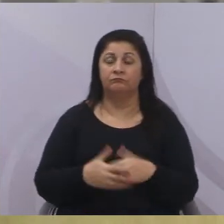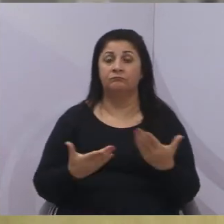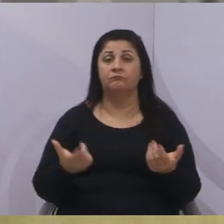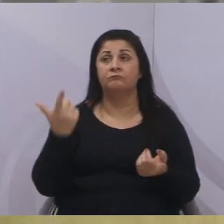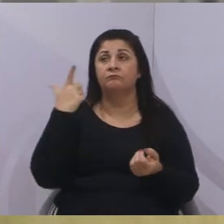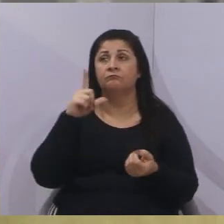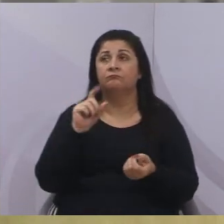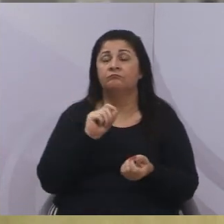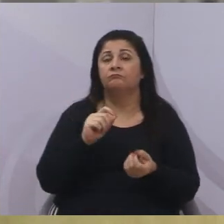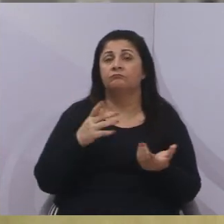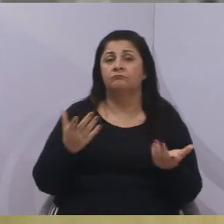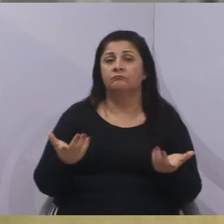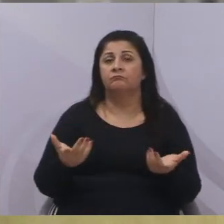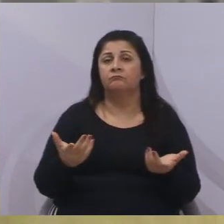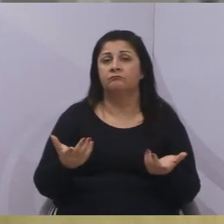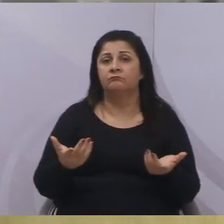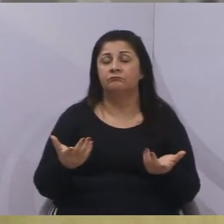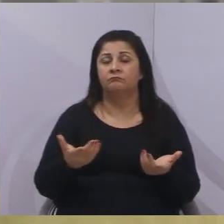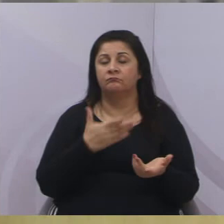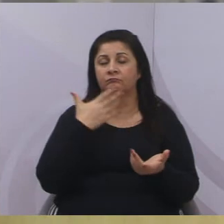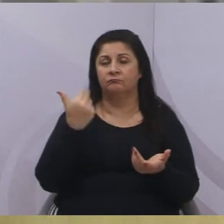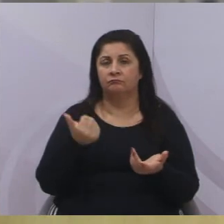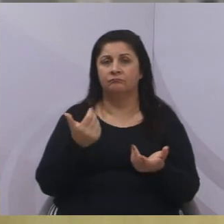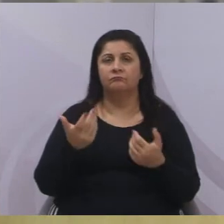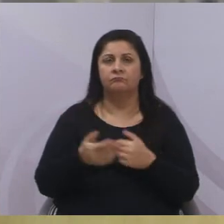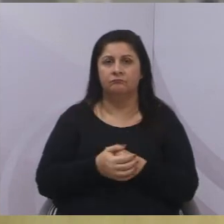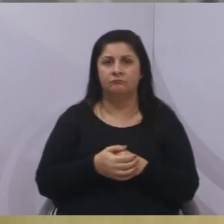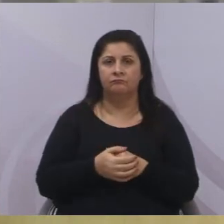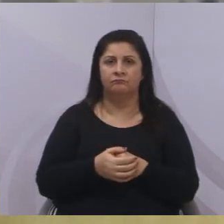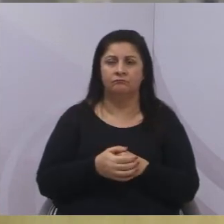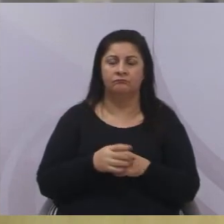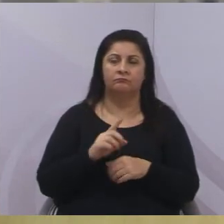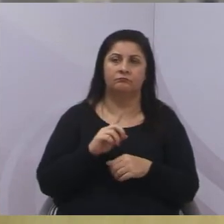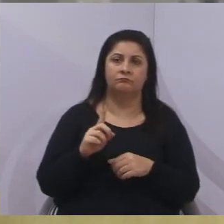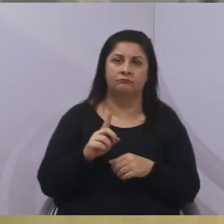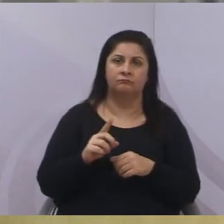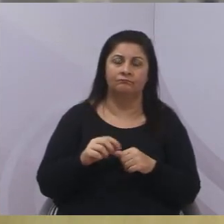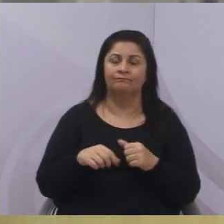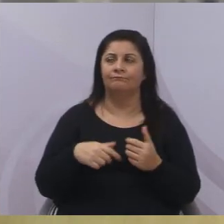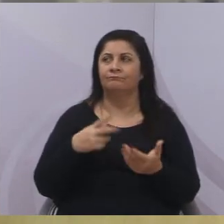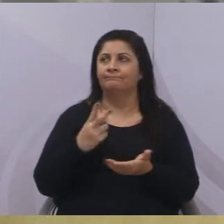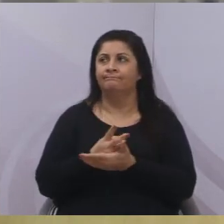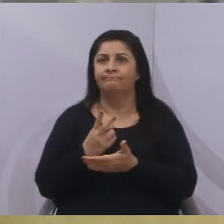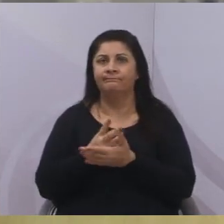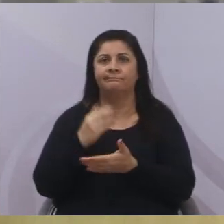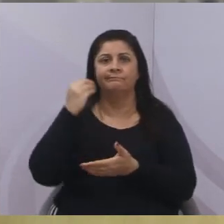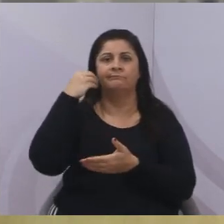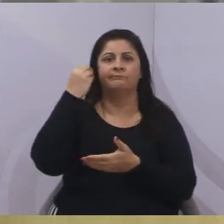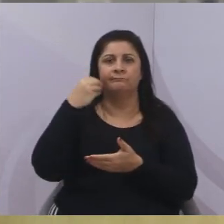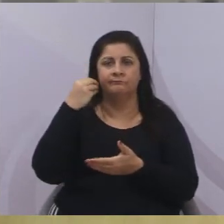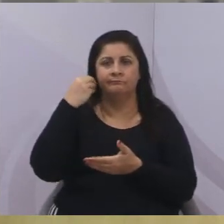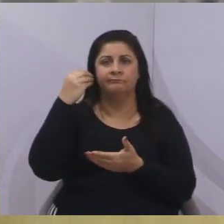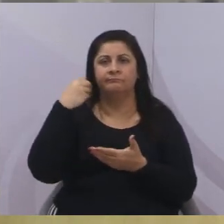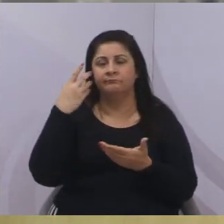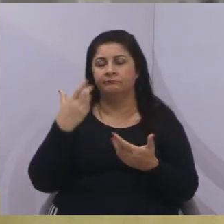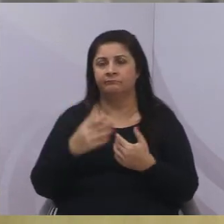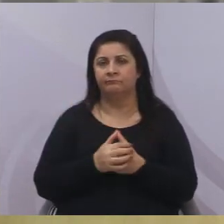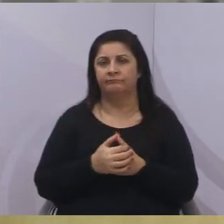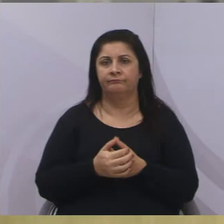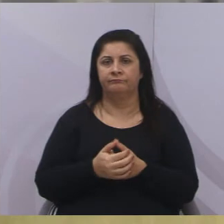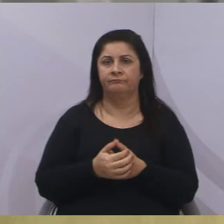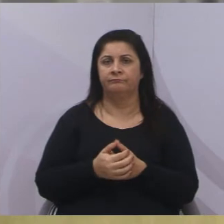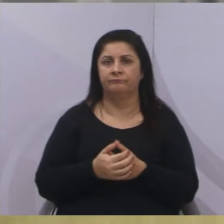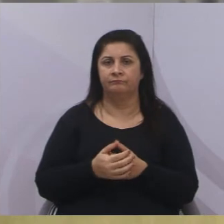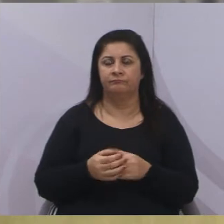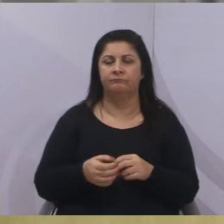mais duradouro, né, que a gente não fique nessa correria e nessa incerteza